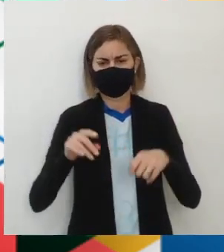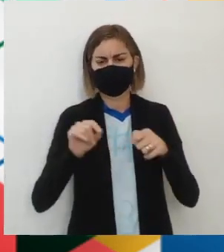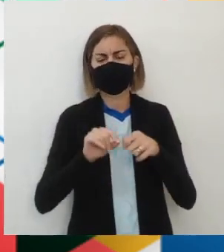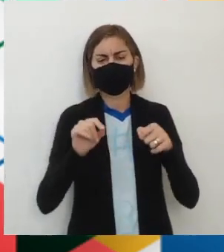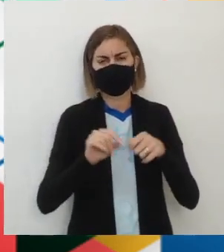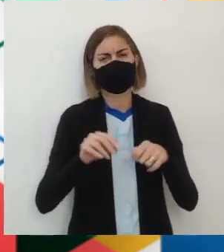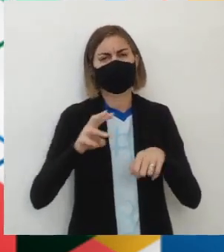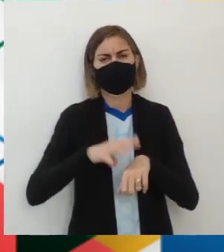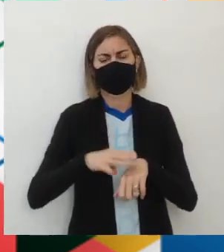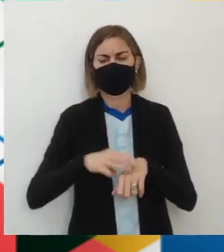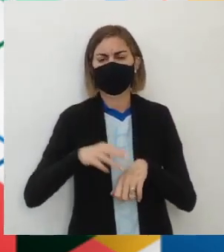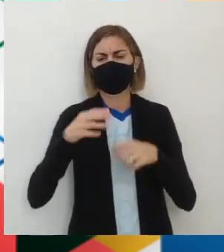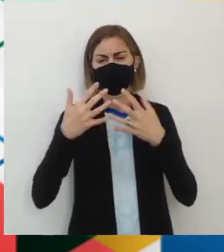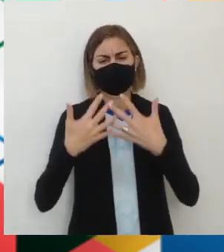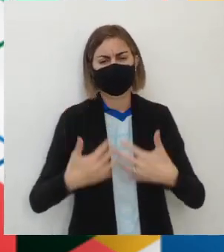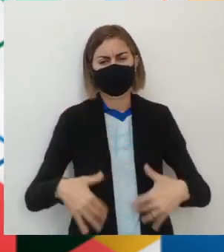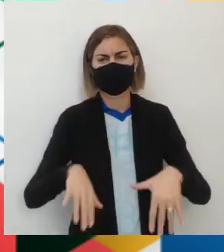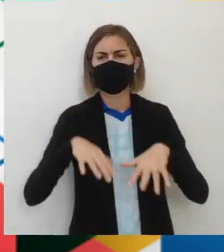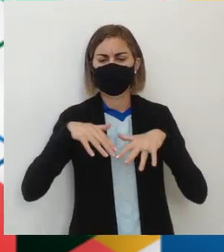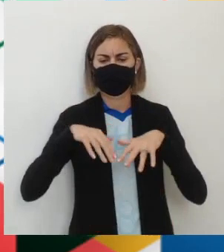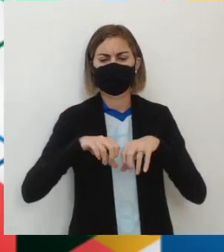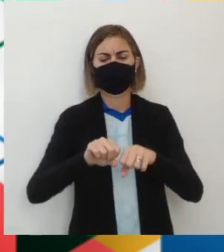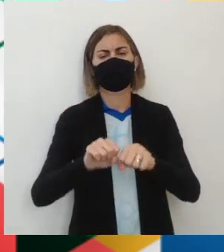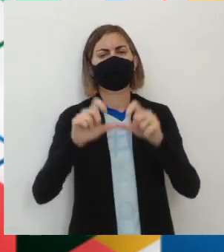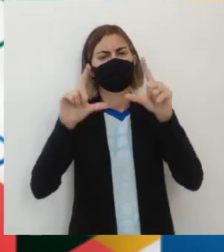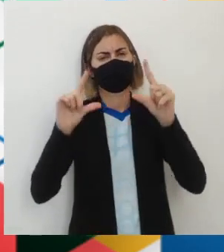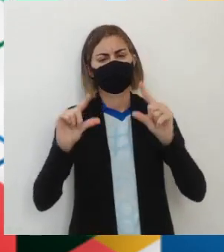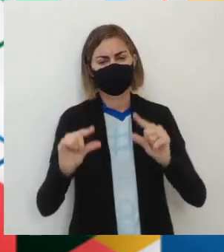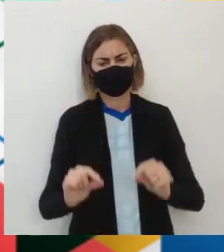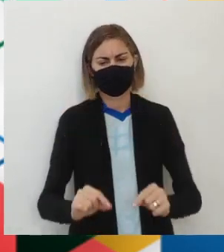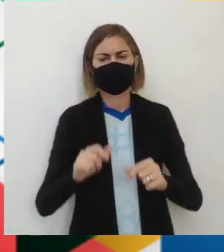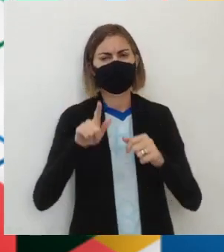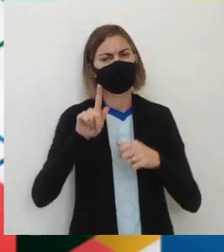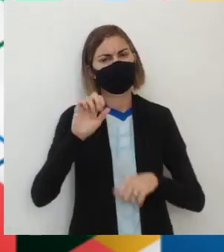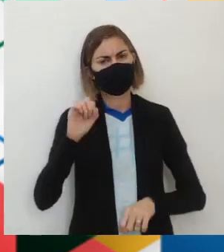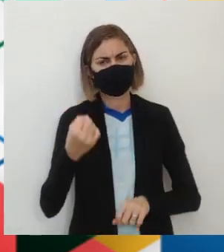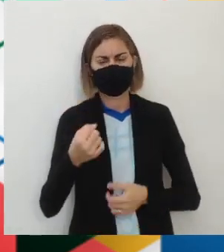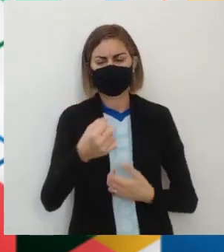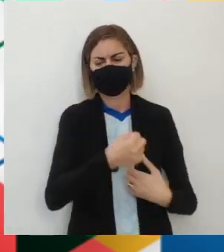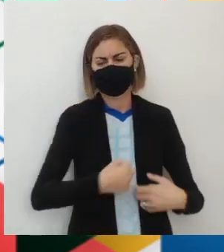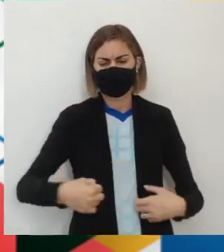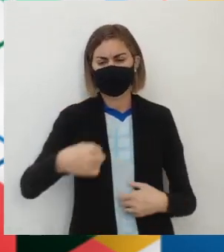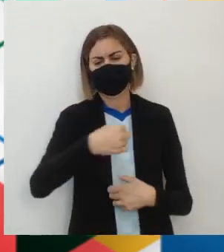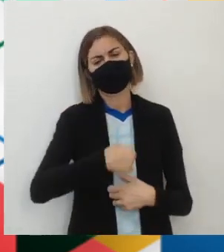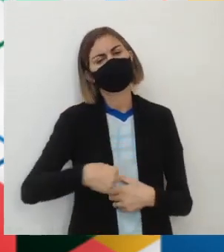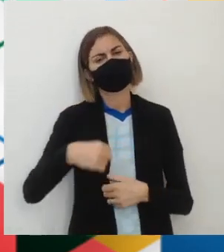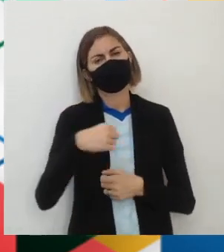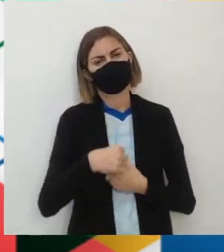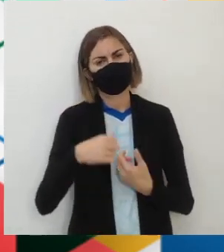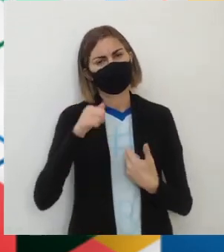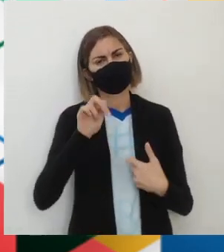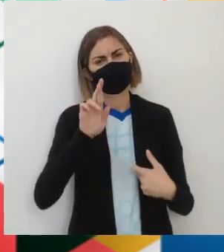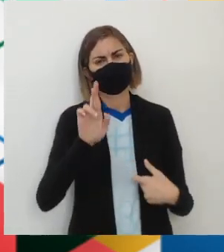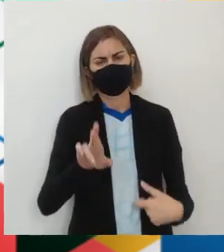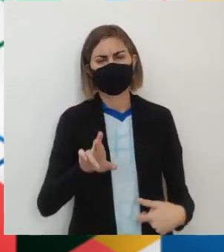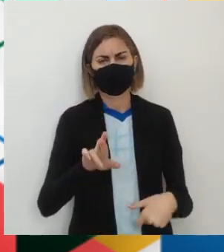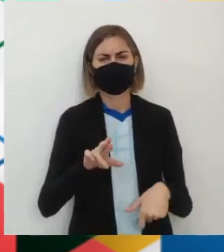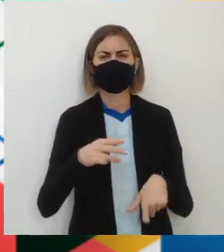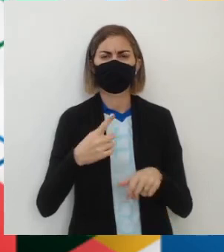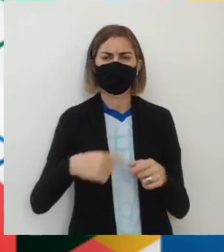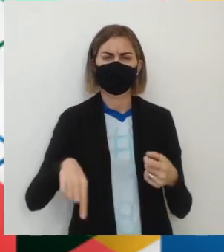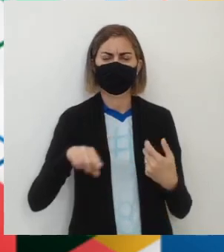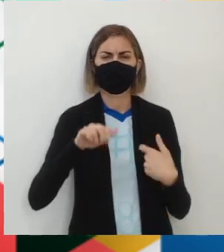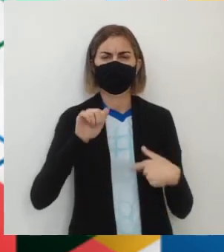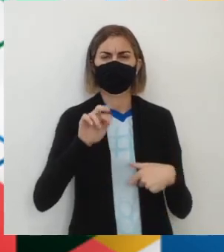forma o gás natural, ele tem uma massa molar menor do que o gás de cozinha, menor do que o do ar. Então, solto